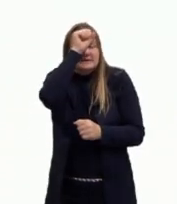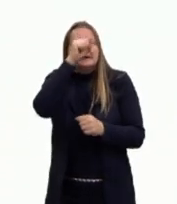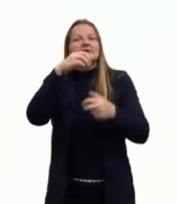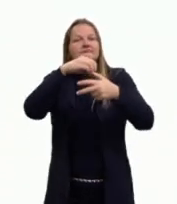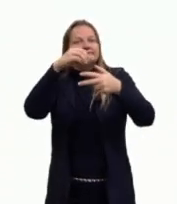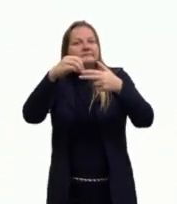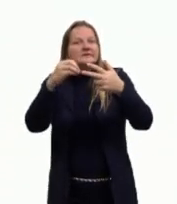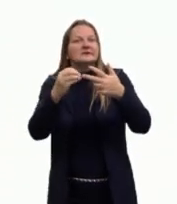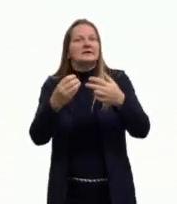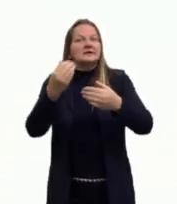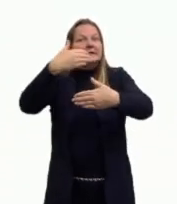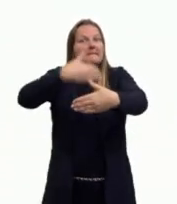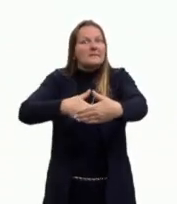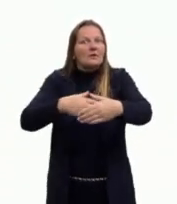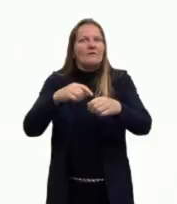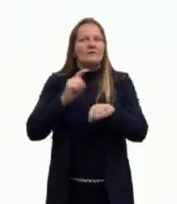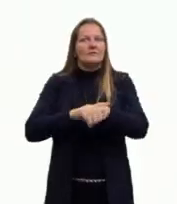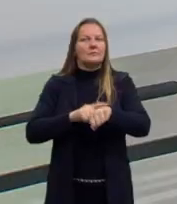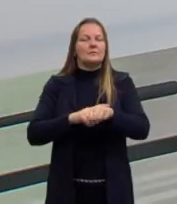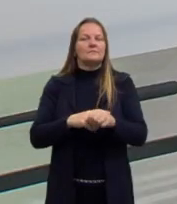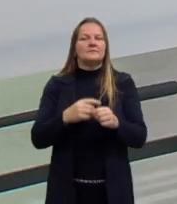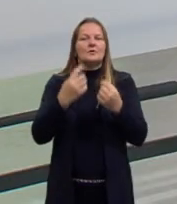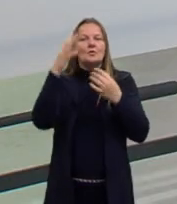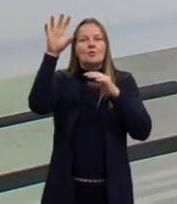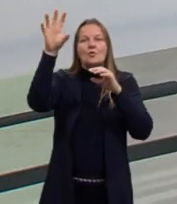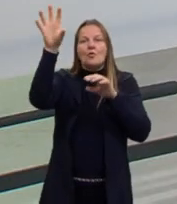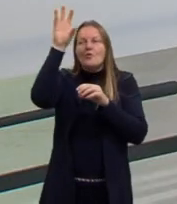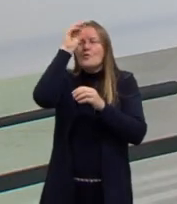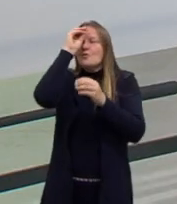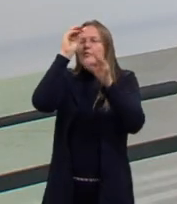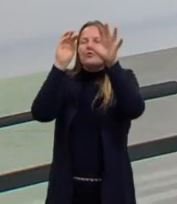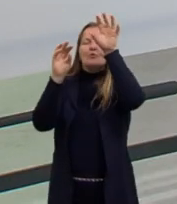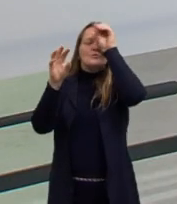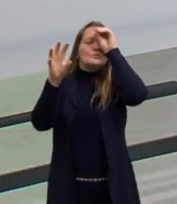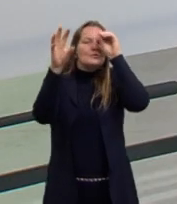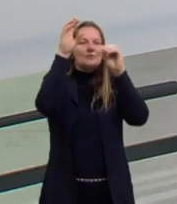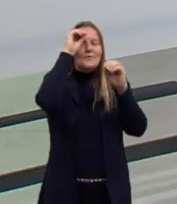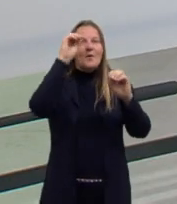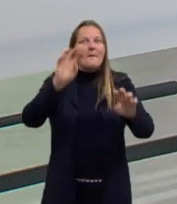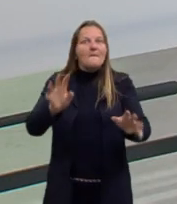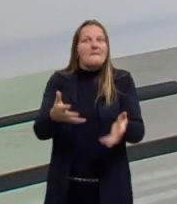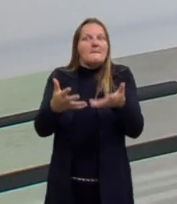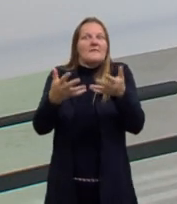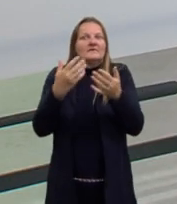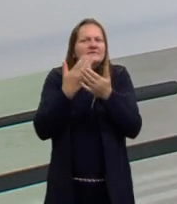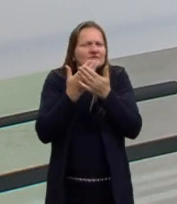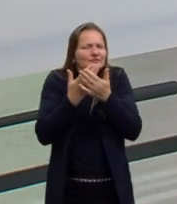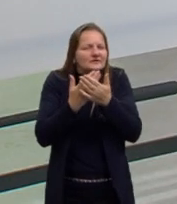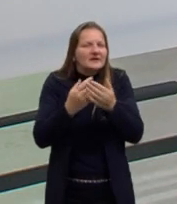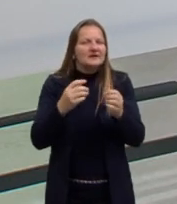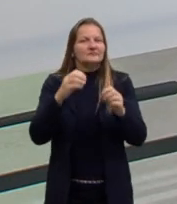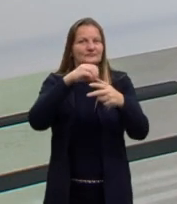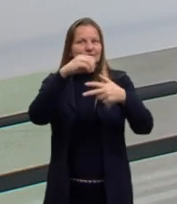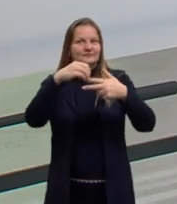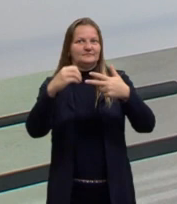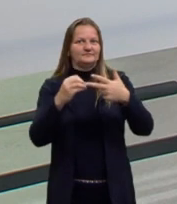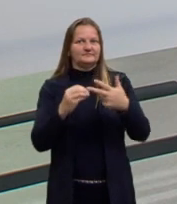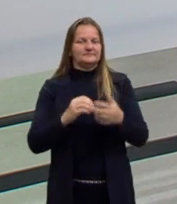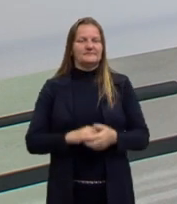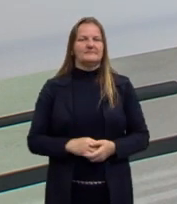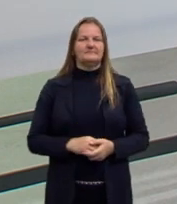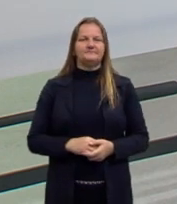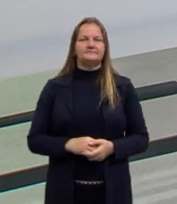como as músicas podem servir como inspiração para nos motivar a estudar aí para o Enem